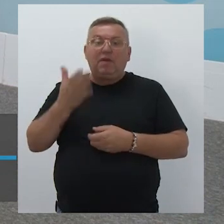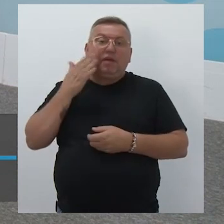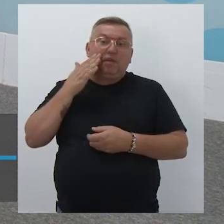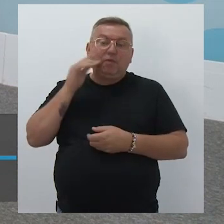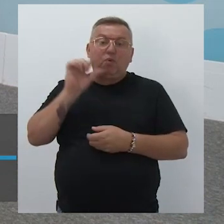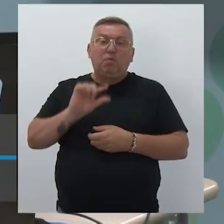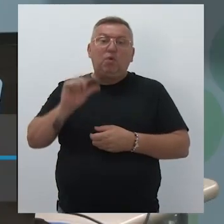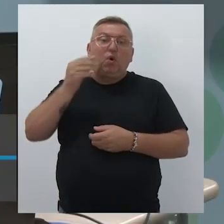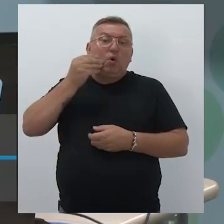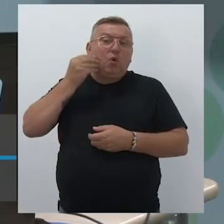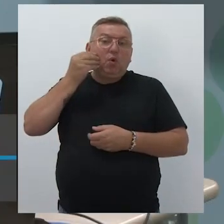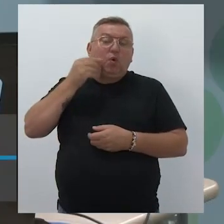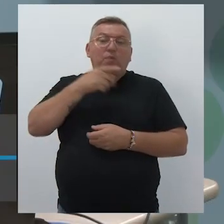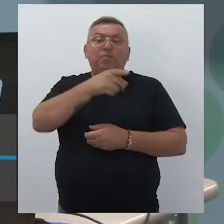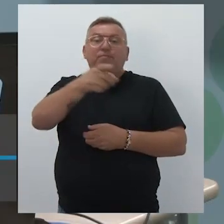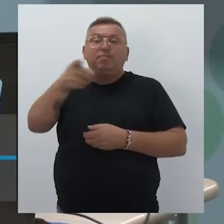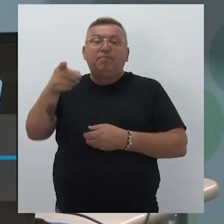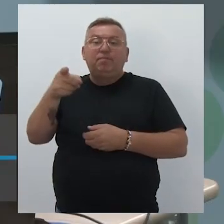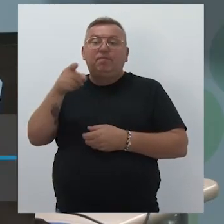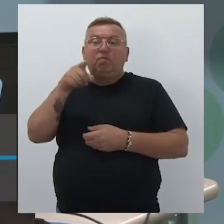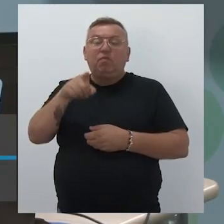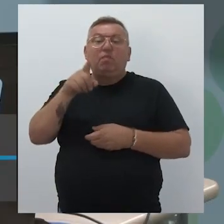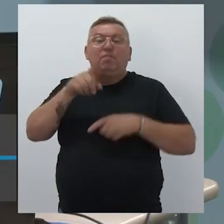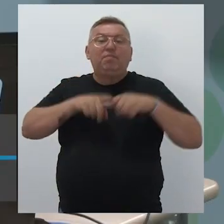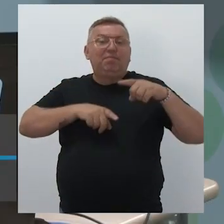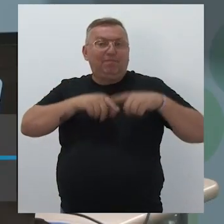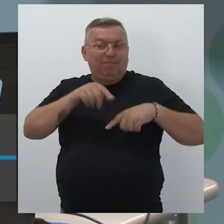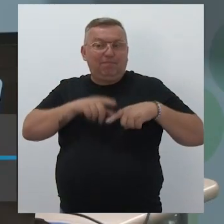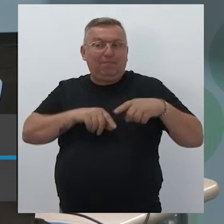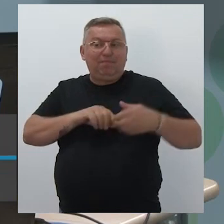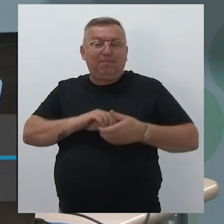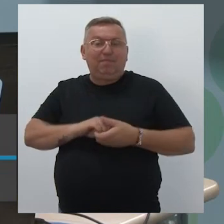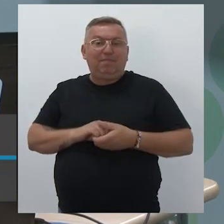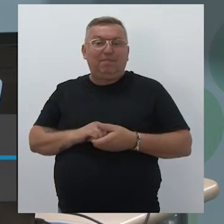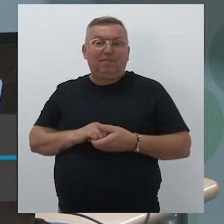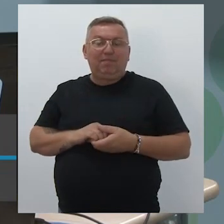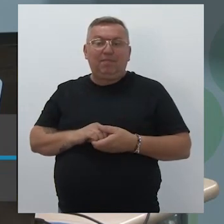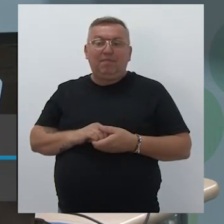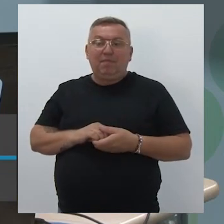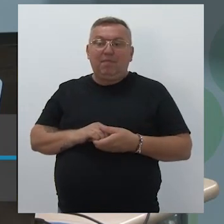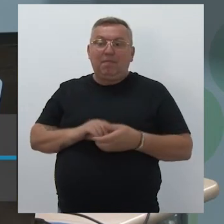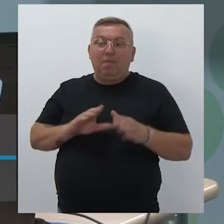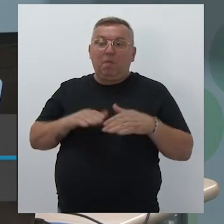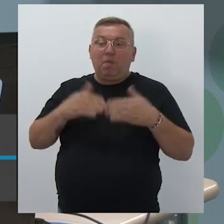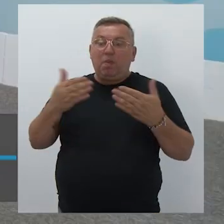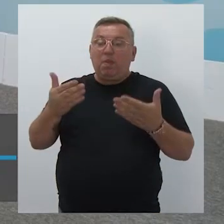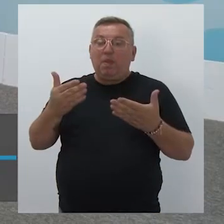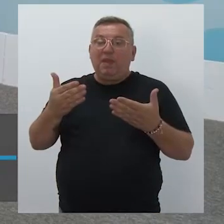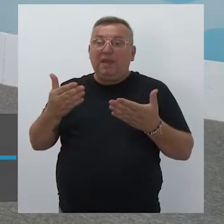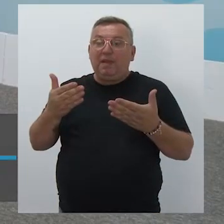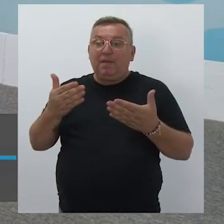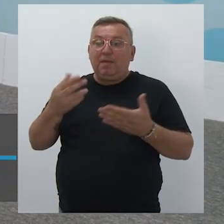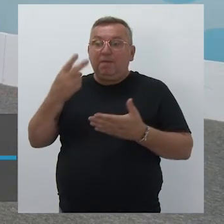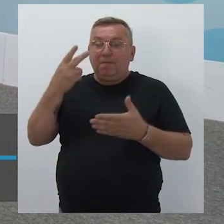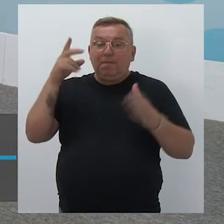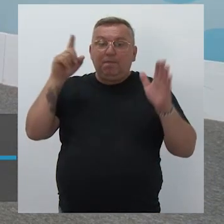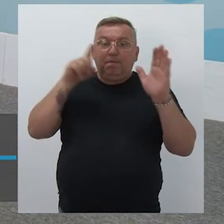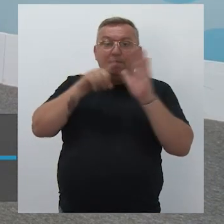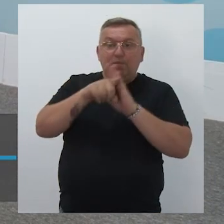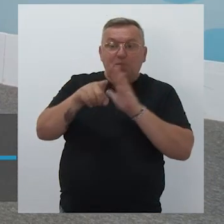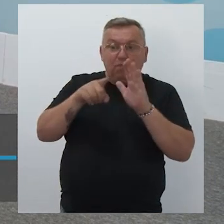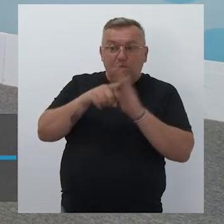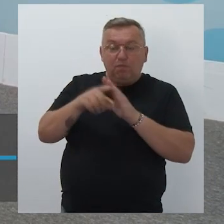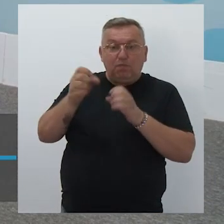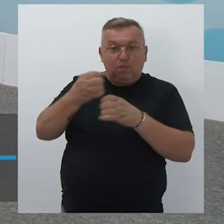sobre a experiência de vocês com esses materiais. Isso. Então, vamos lá para duas perguntas